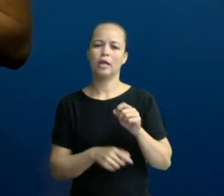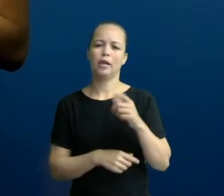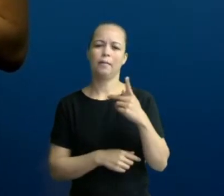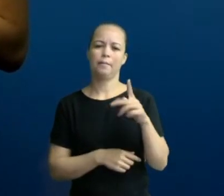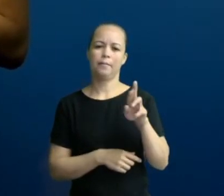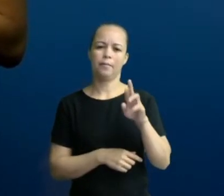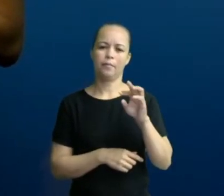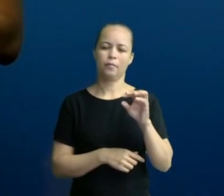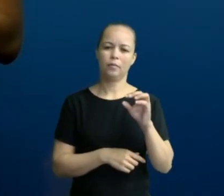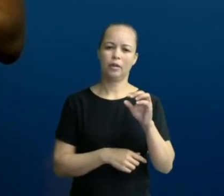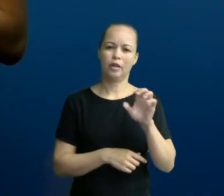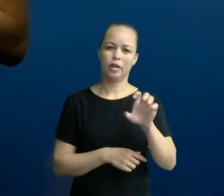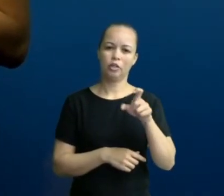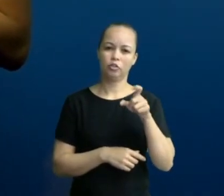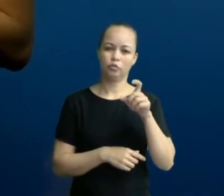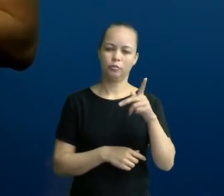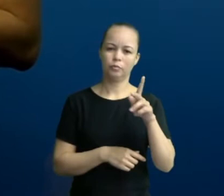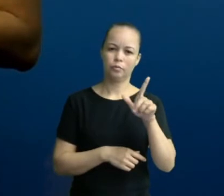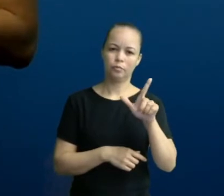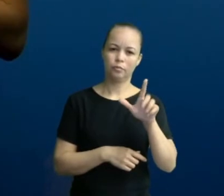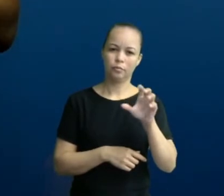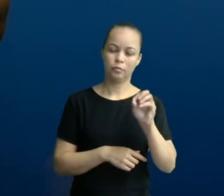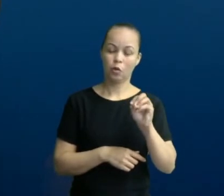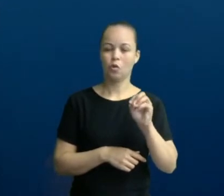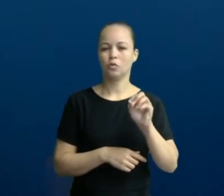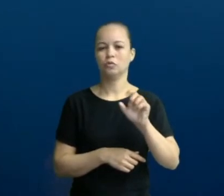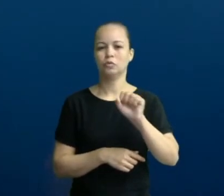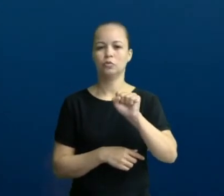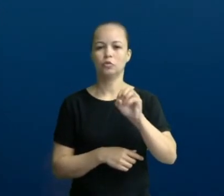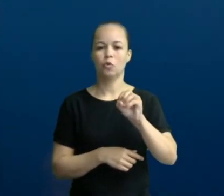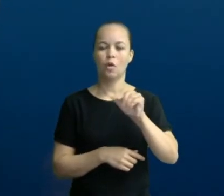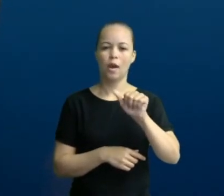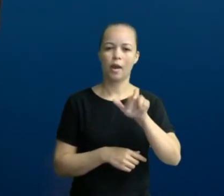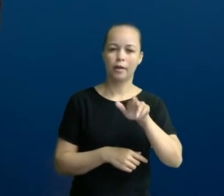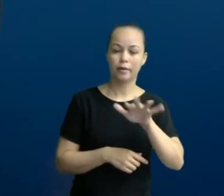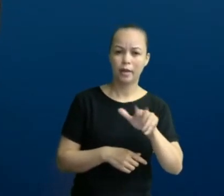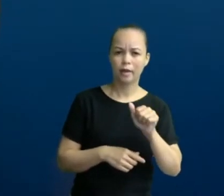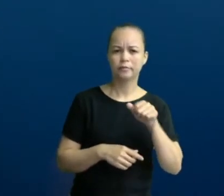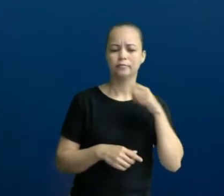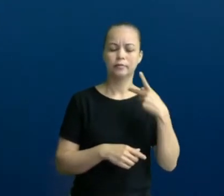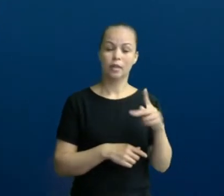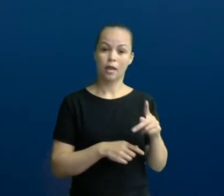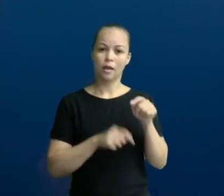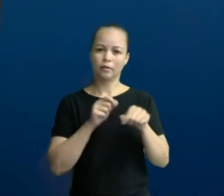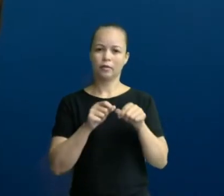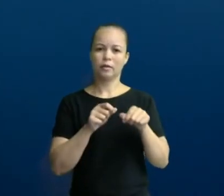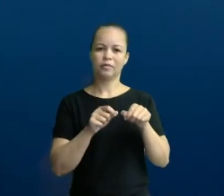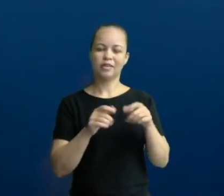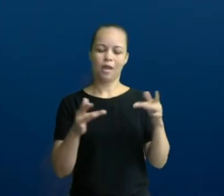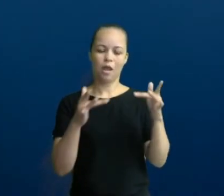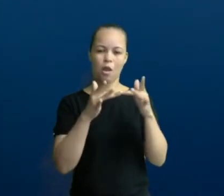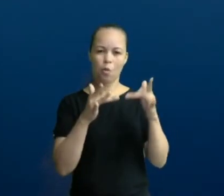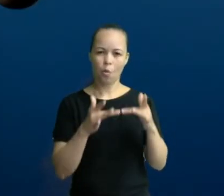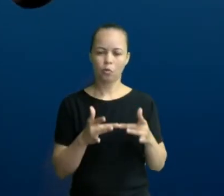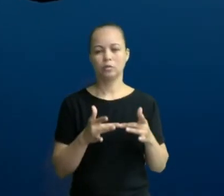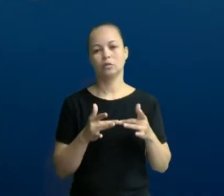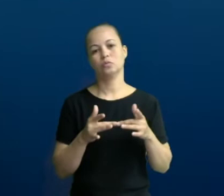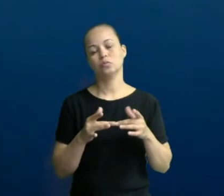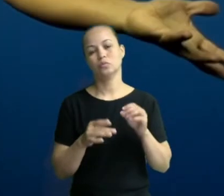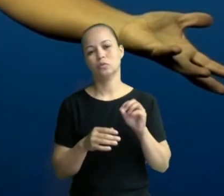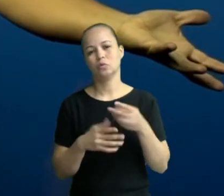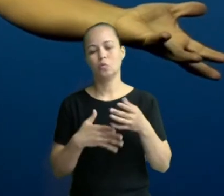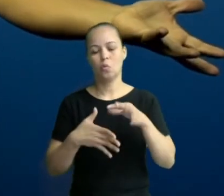esporozoária desse organismo, desse protozoário, que daí a pessoa vai ter contato ou no consumo de